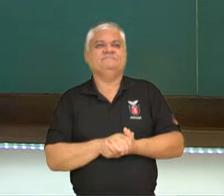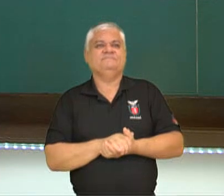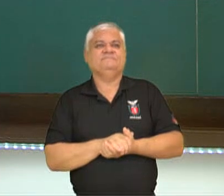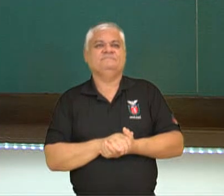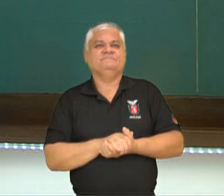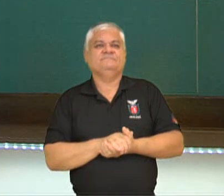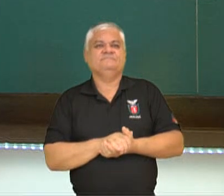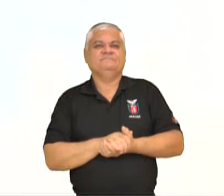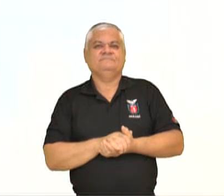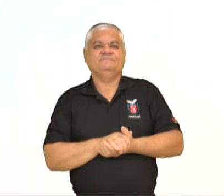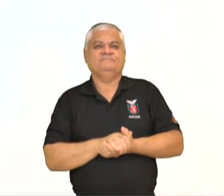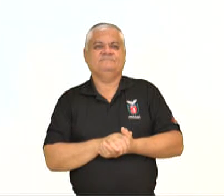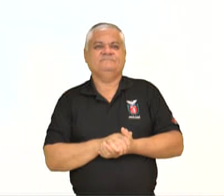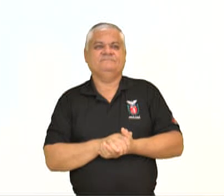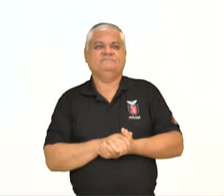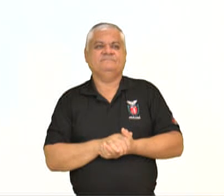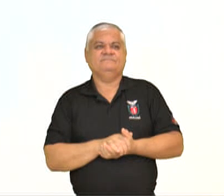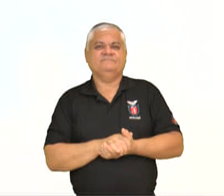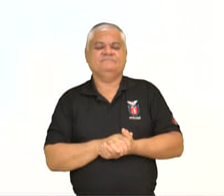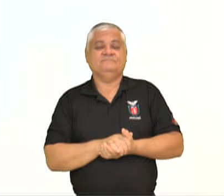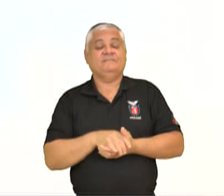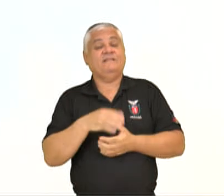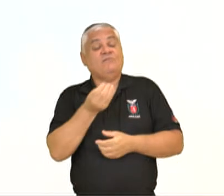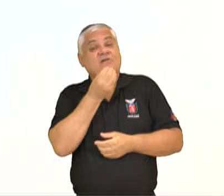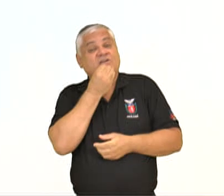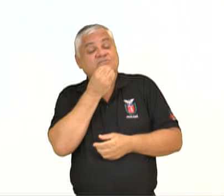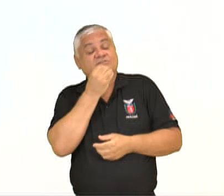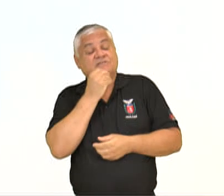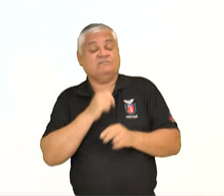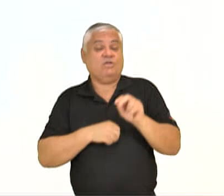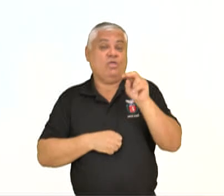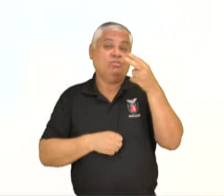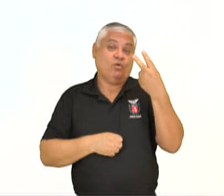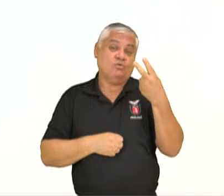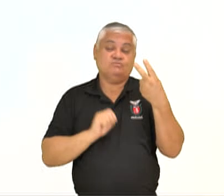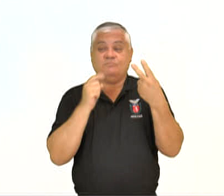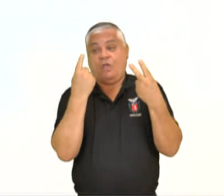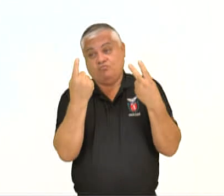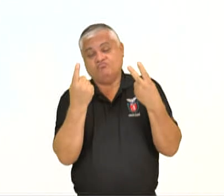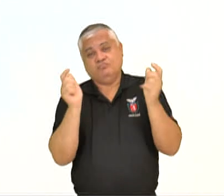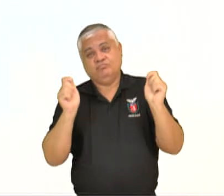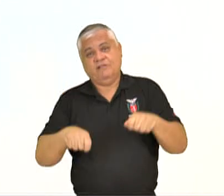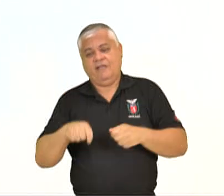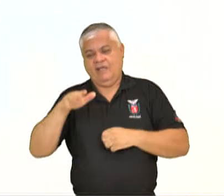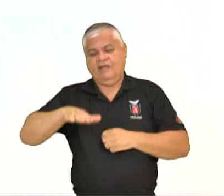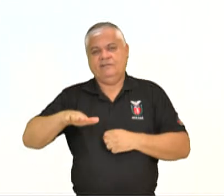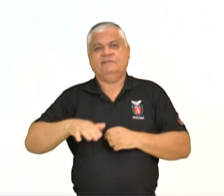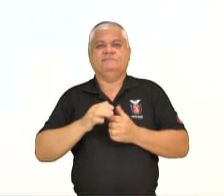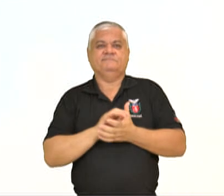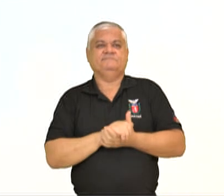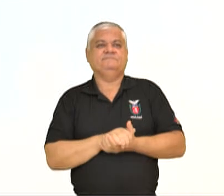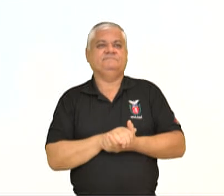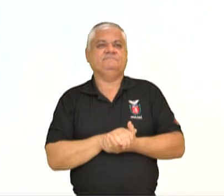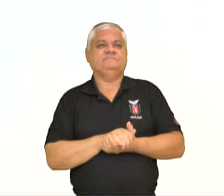Então, tá aqui mostrando isso que eu falei para vocês. A proporção, então, vai ser 2:1, porque eu desconsidero aquele que morreu, tá?